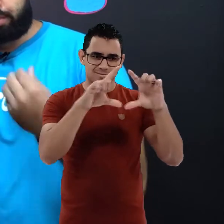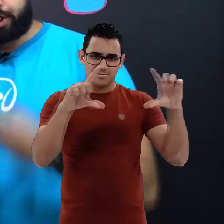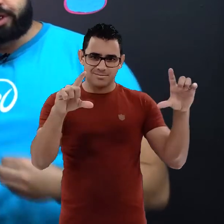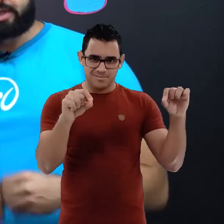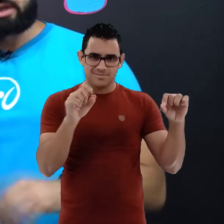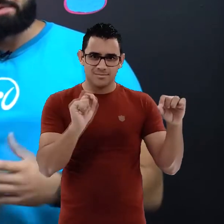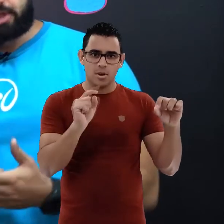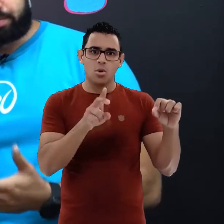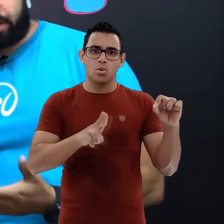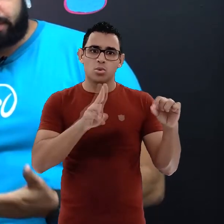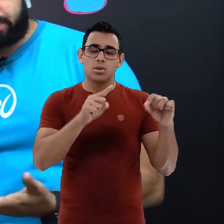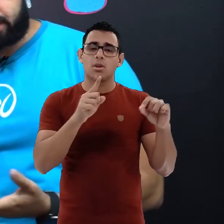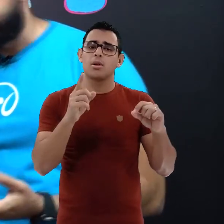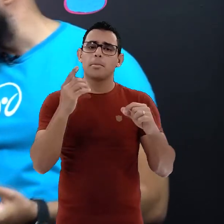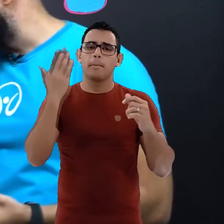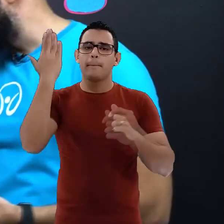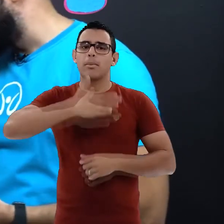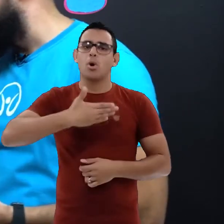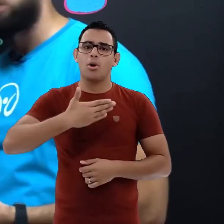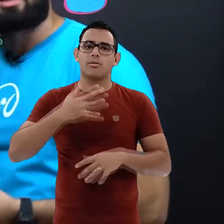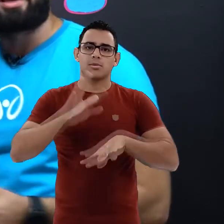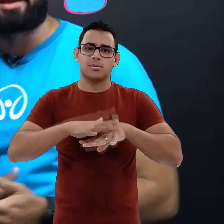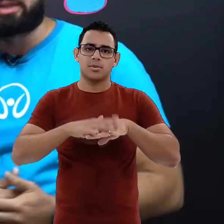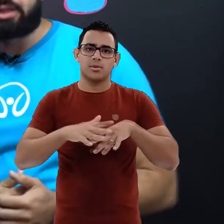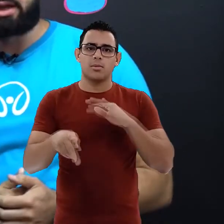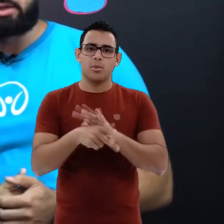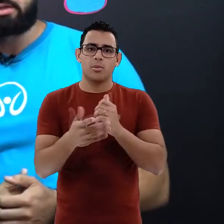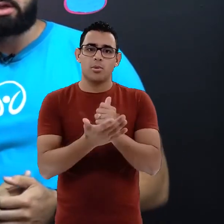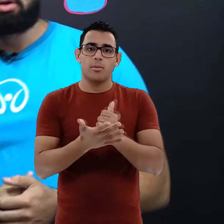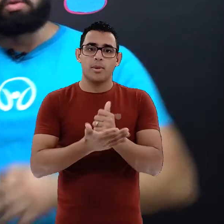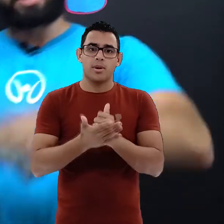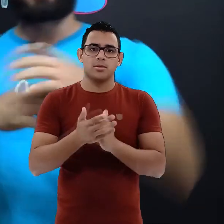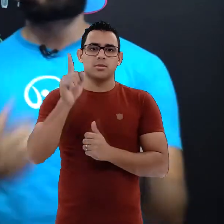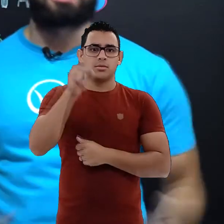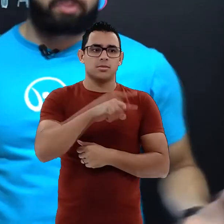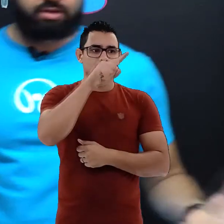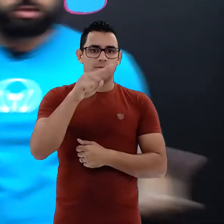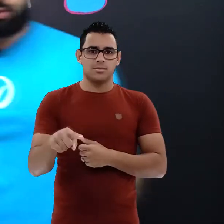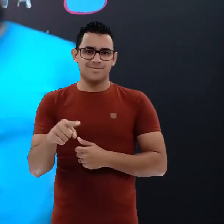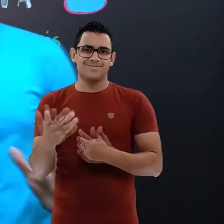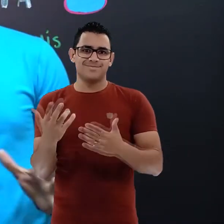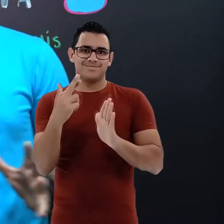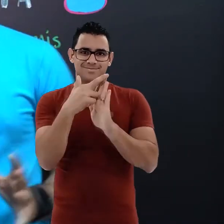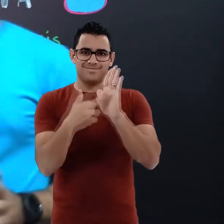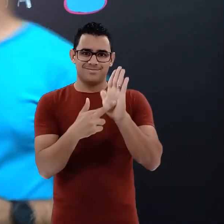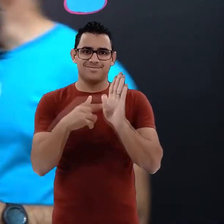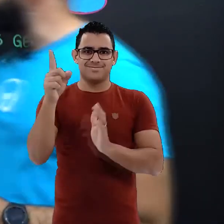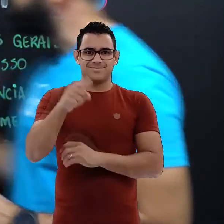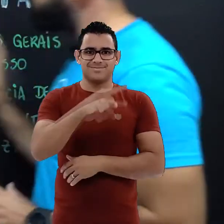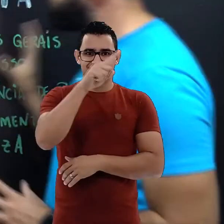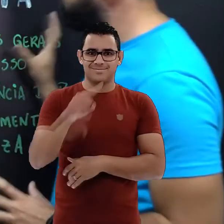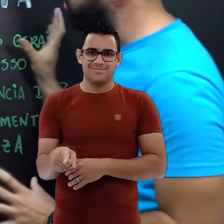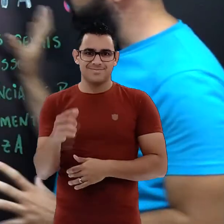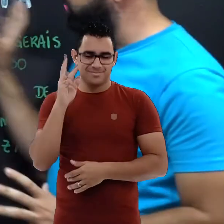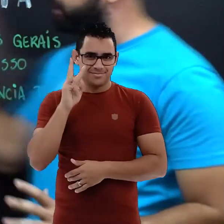pessoal, são obtidas através de provas matemáticas com base em regras de 3. Como regra de 3 é um negócio muito simples, eu vou